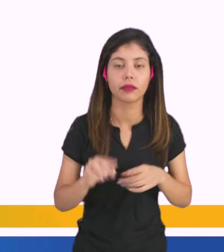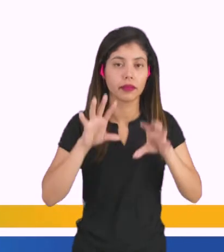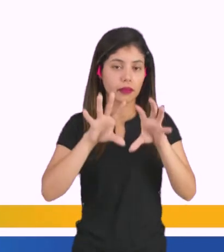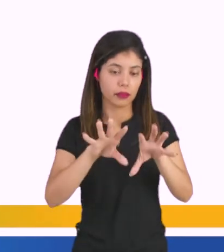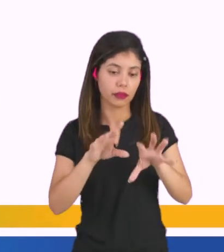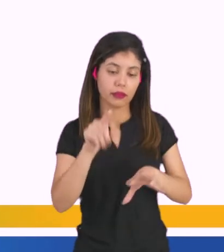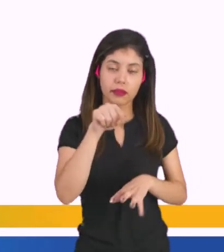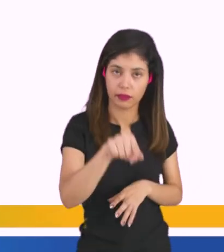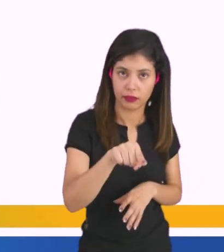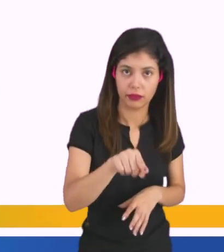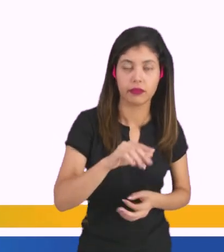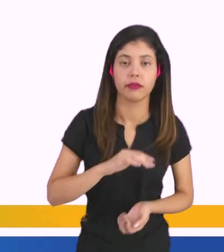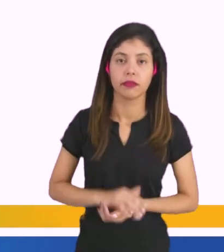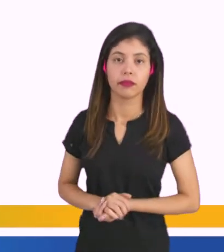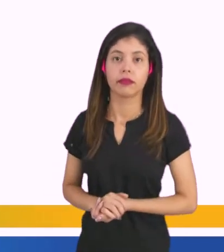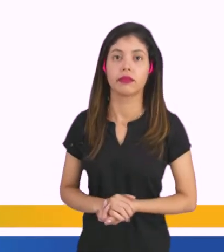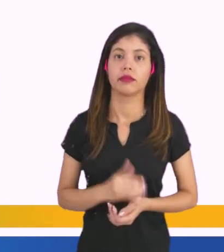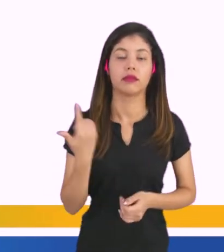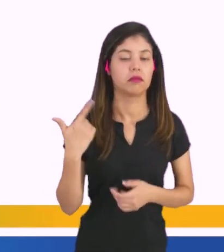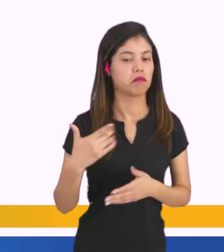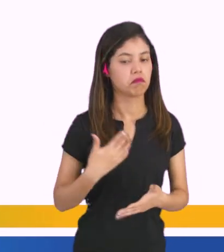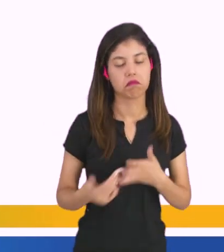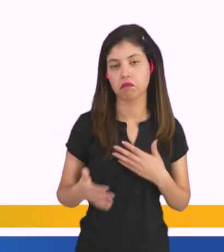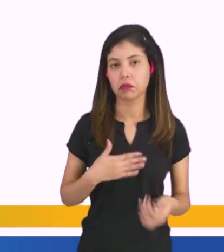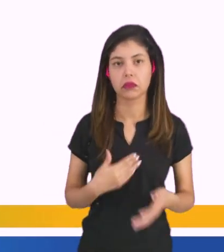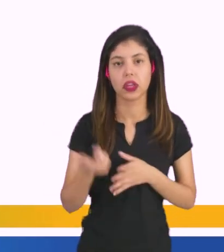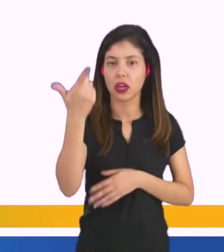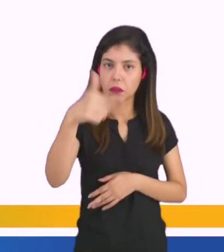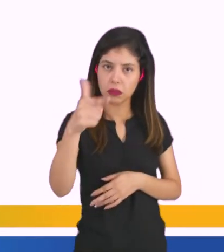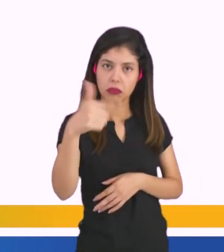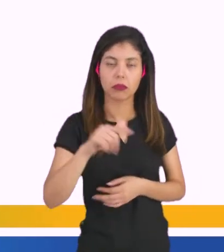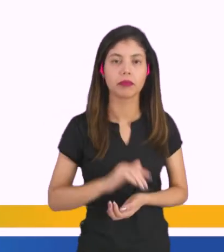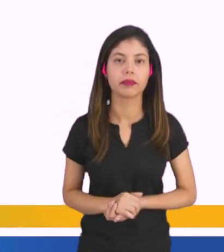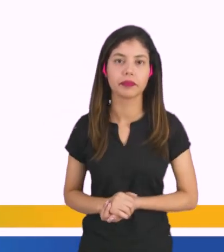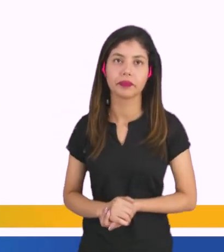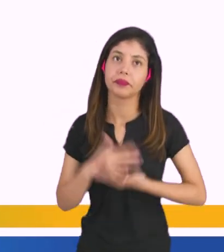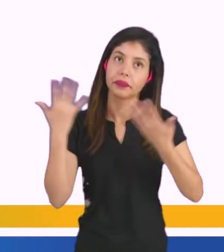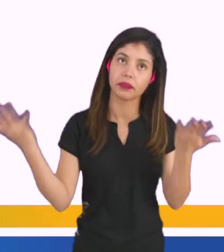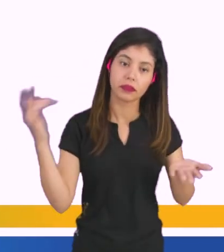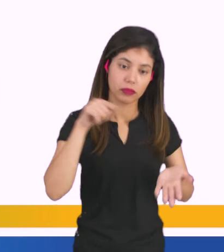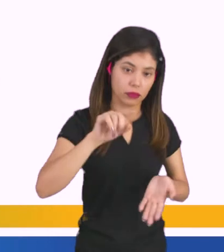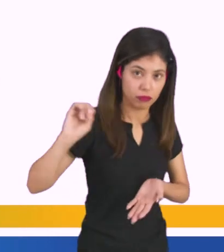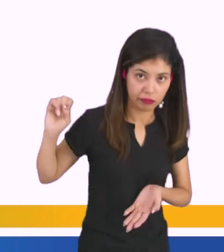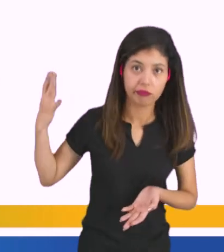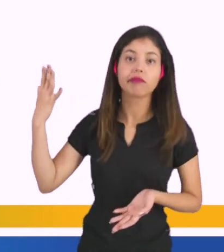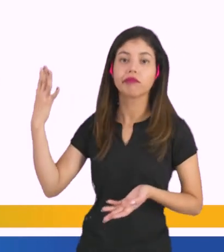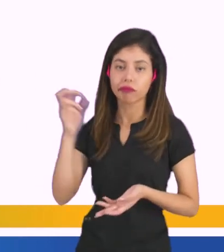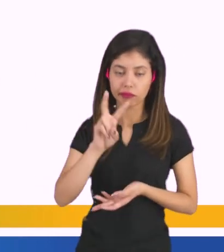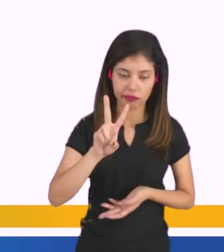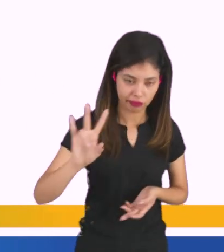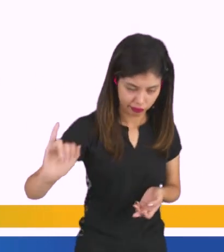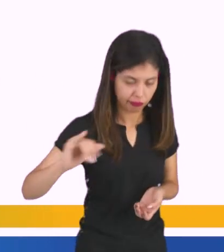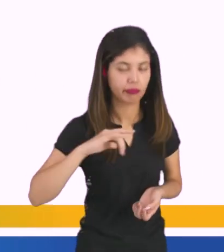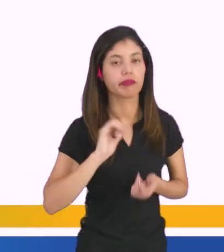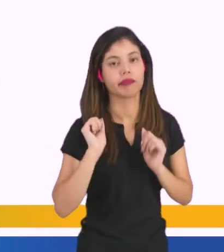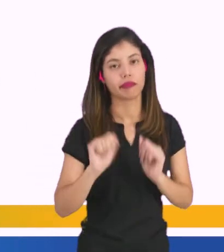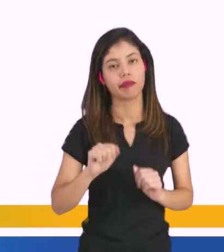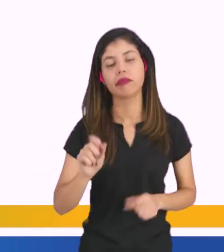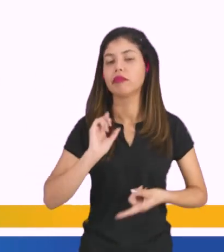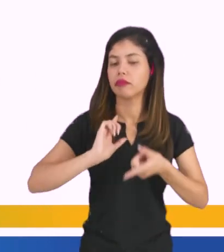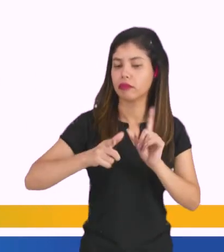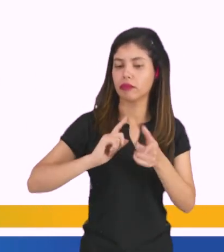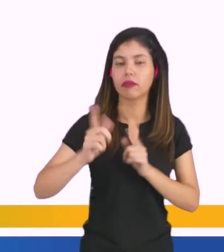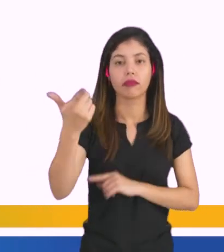nessa situação, não importa a repetição. Então, nesse caso, pode repetir as